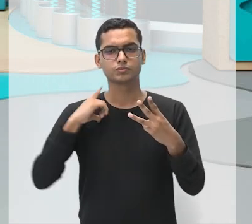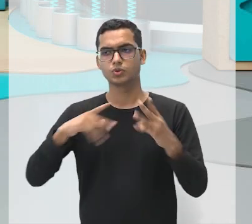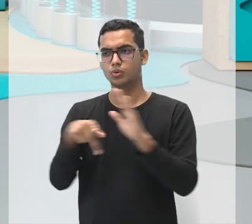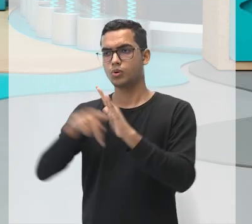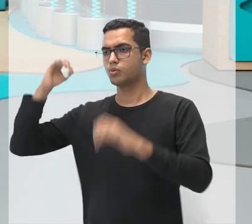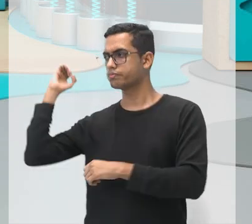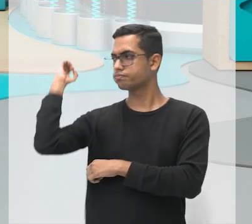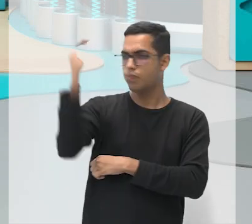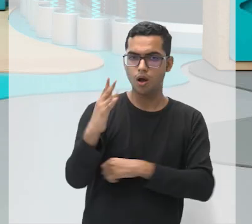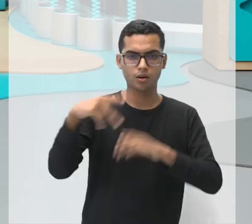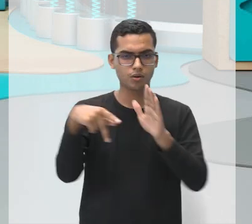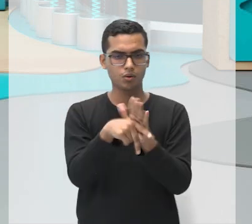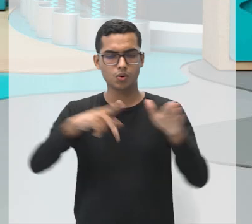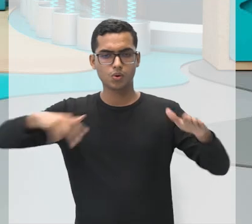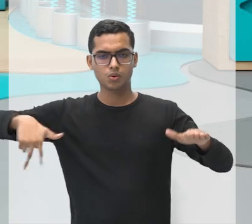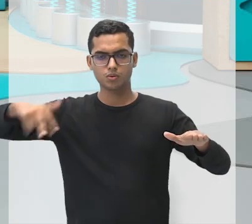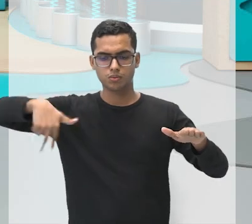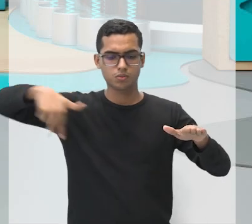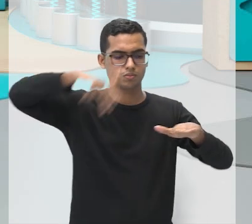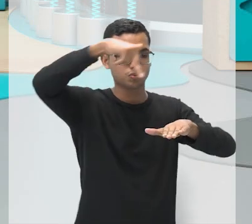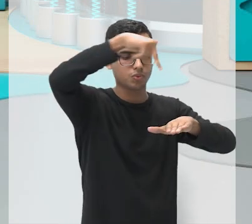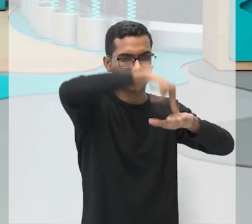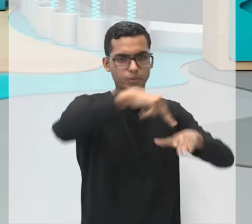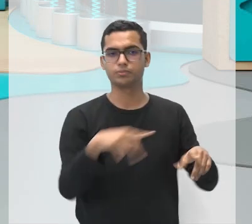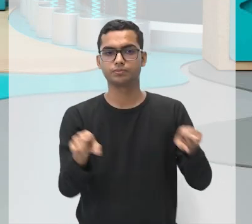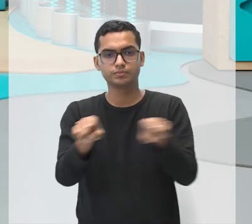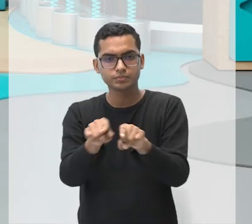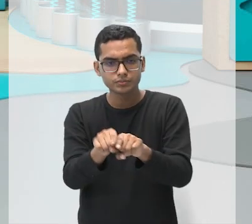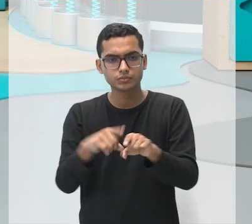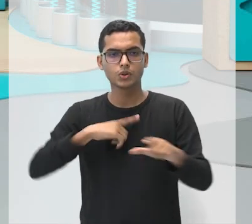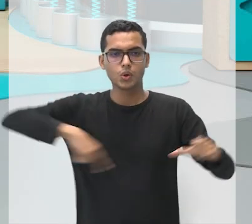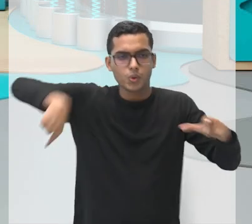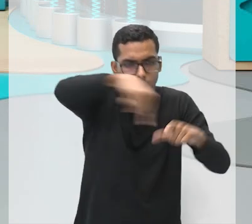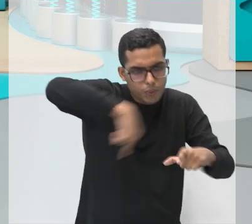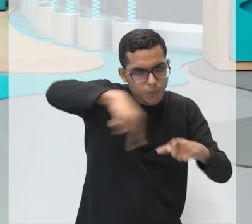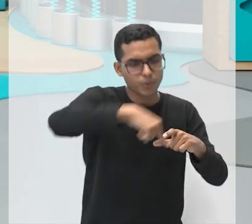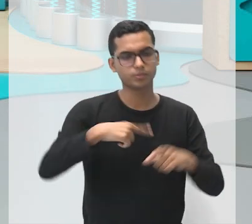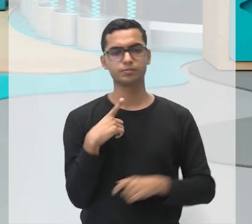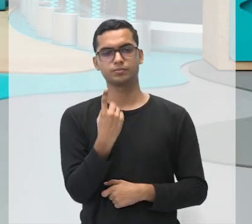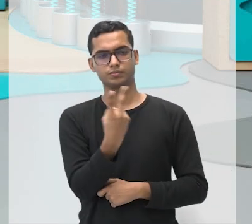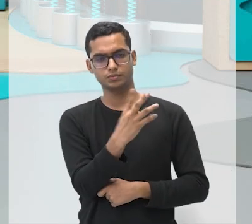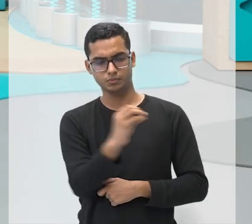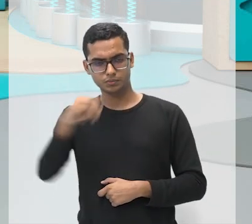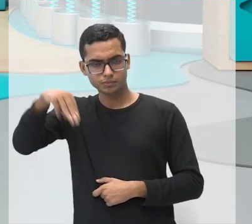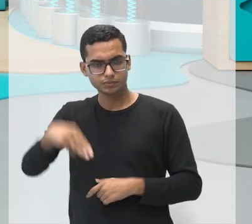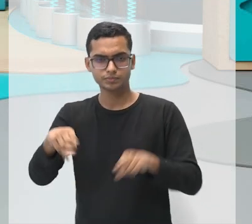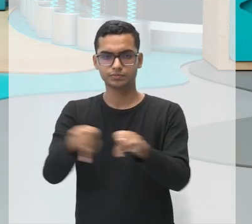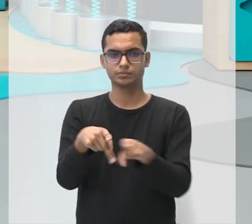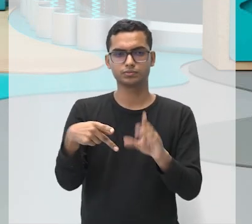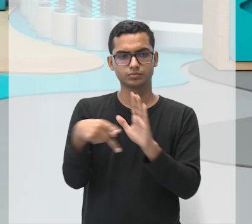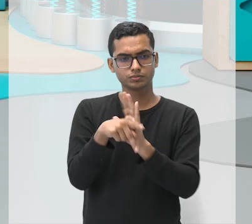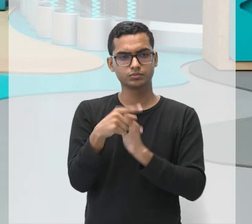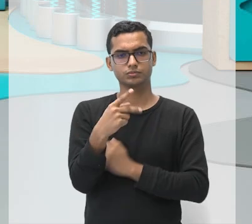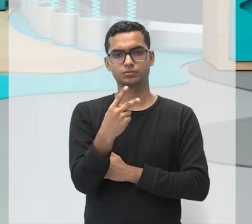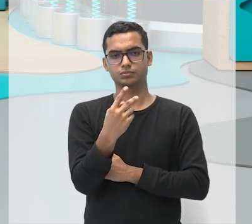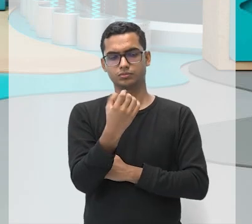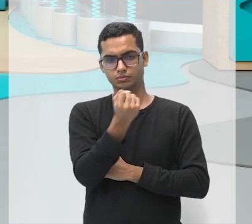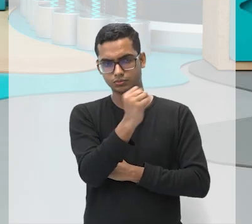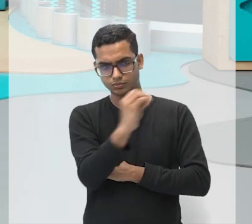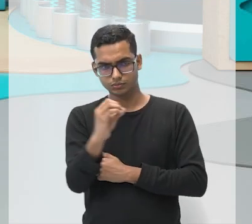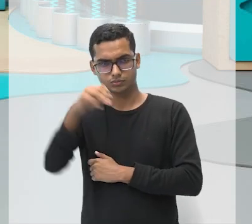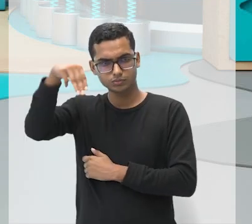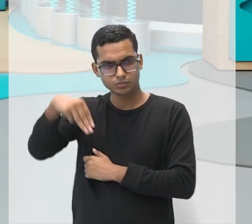o salto em distância, a corrida de 200 metros, a corrida de 800 metros,